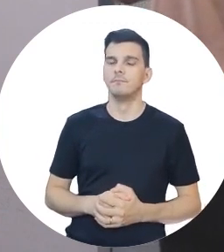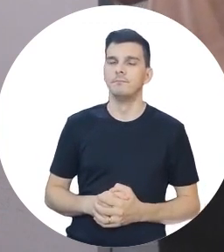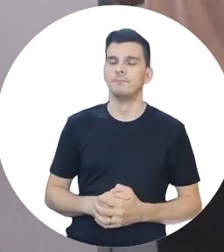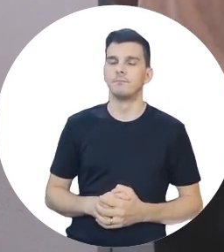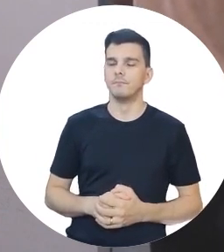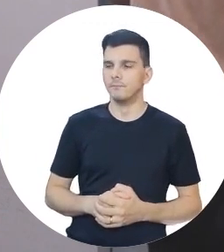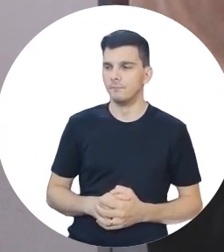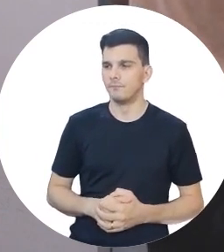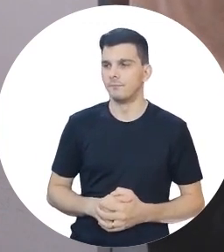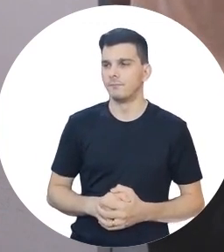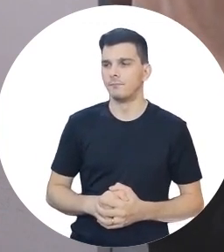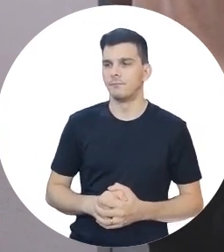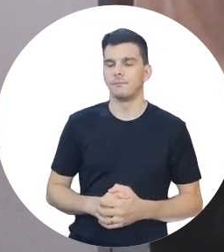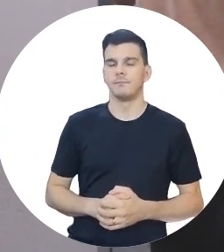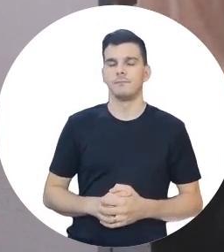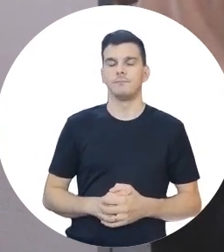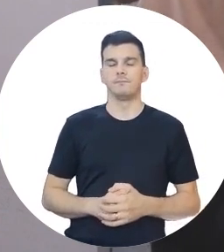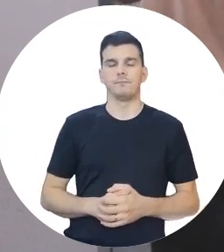H2SO3 e